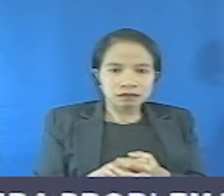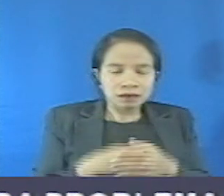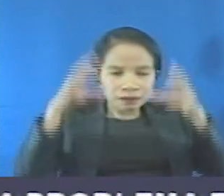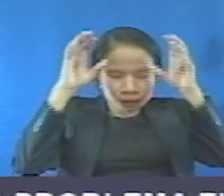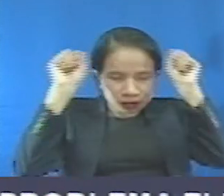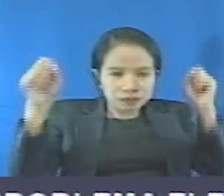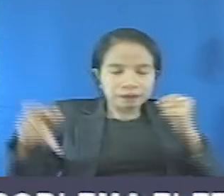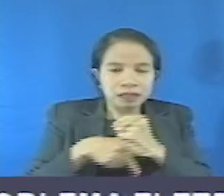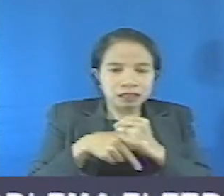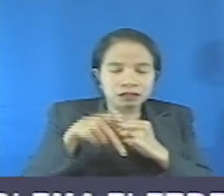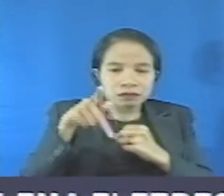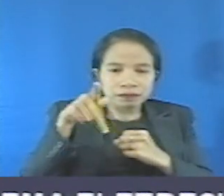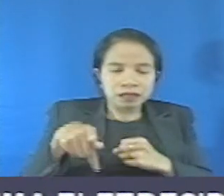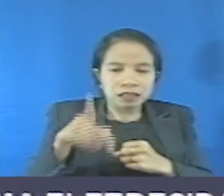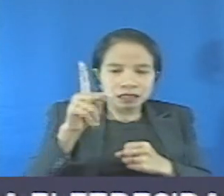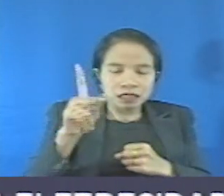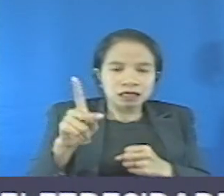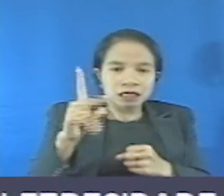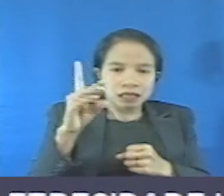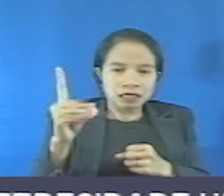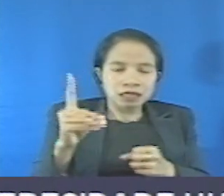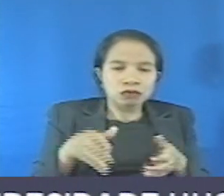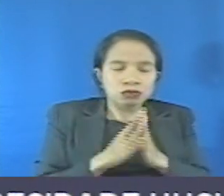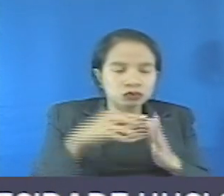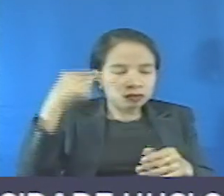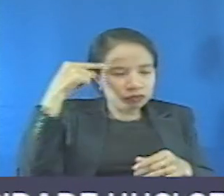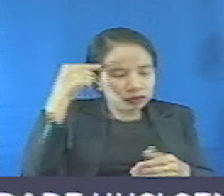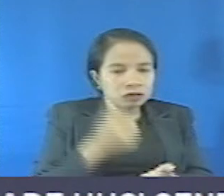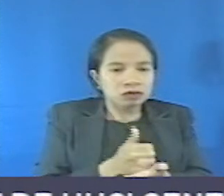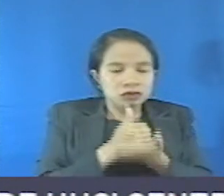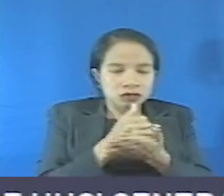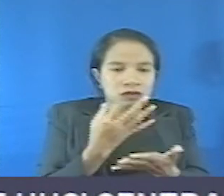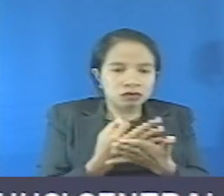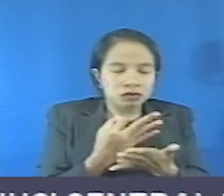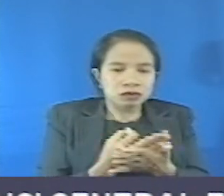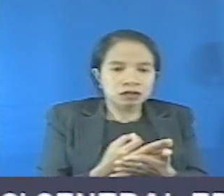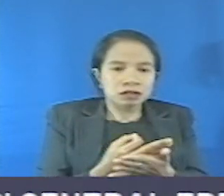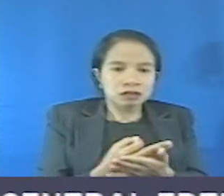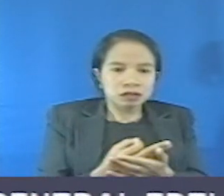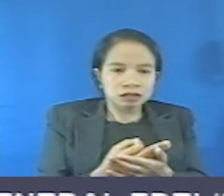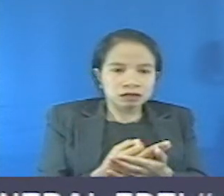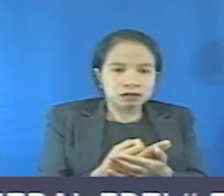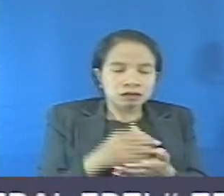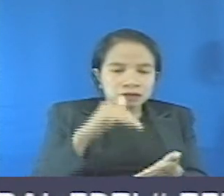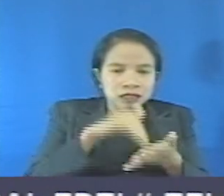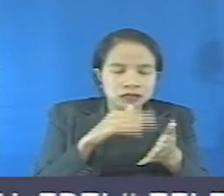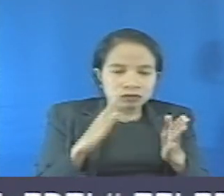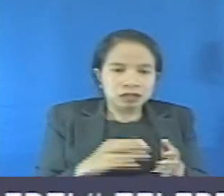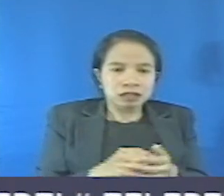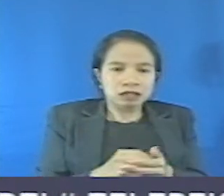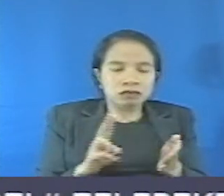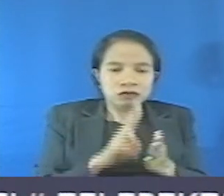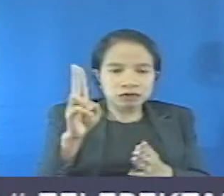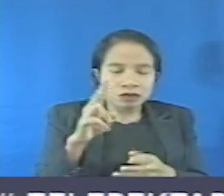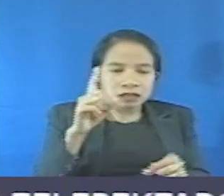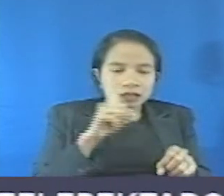Presidente Partido Democrático Russo Governo apoia o San Dólares Americano Atos Rua para estudante universitário e a período cerca sanitária.